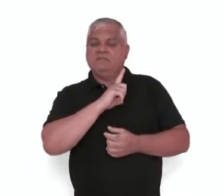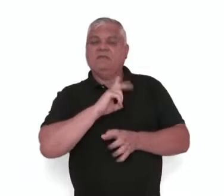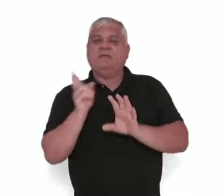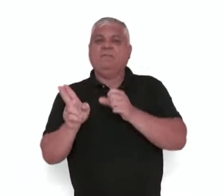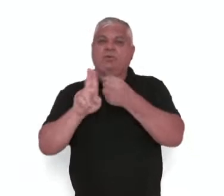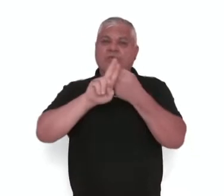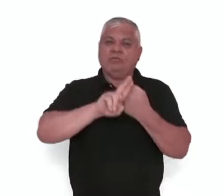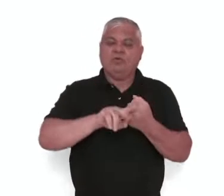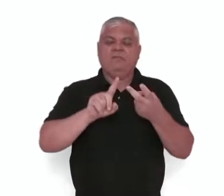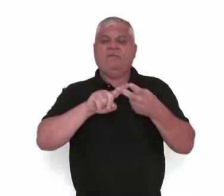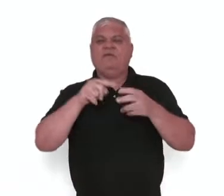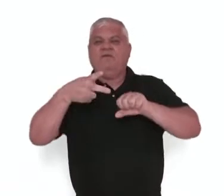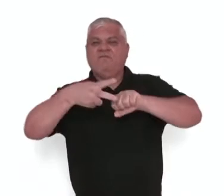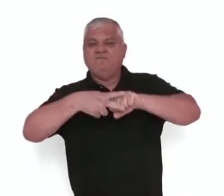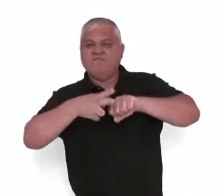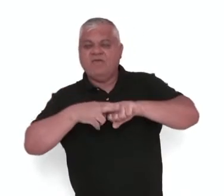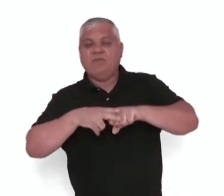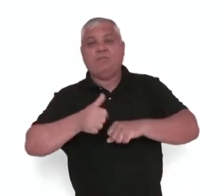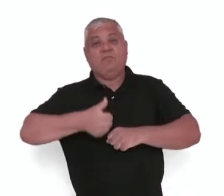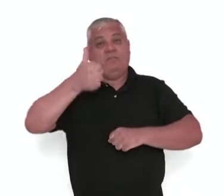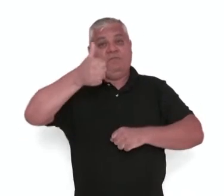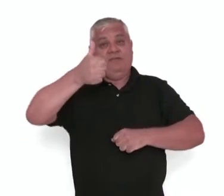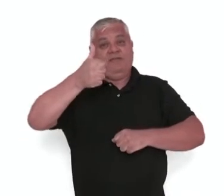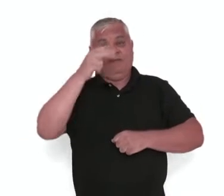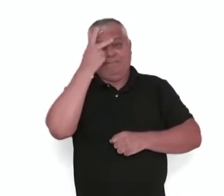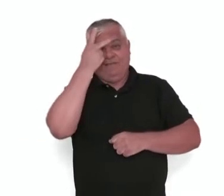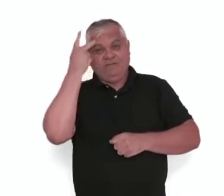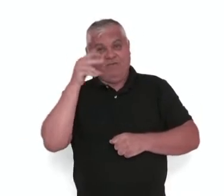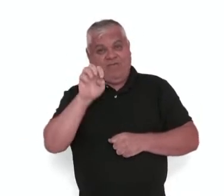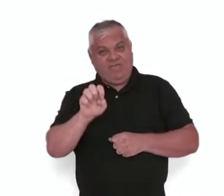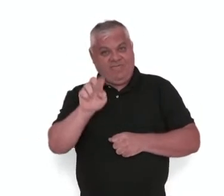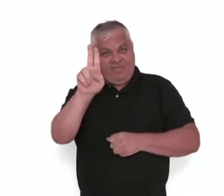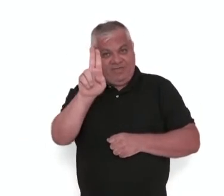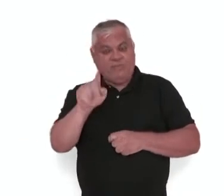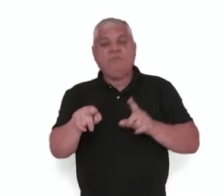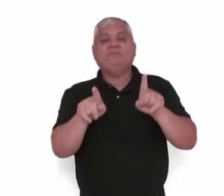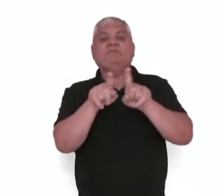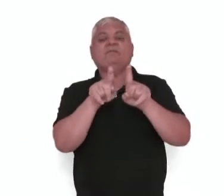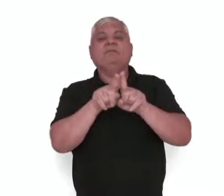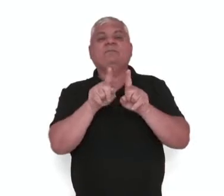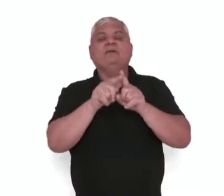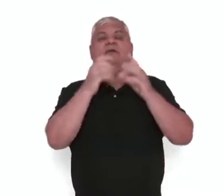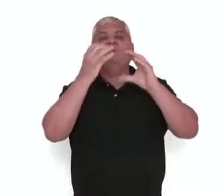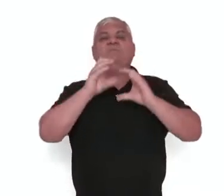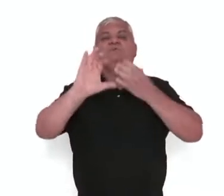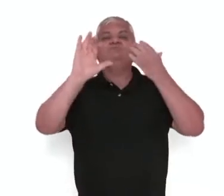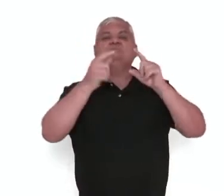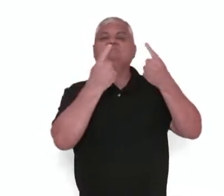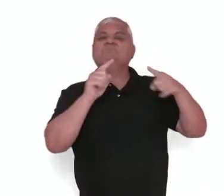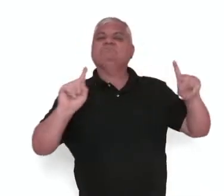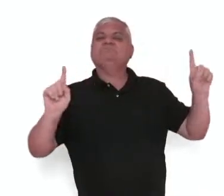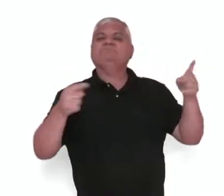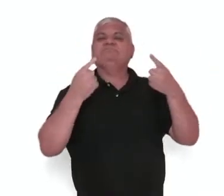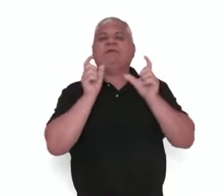e verbos na primeira pessoa, como também exploração da musicalidade das